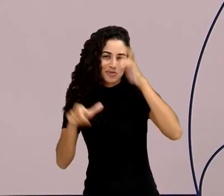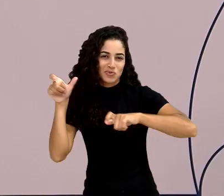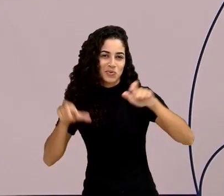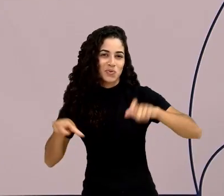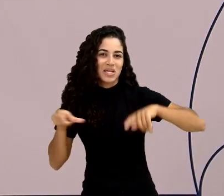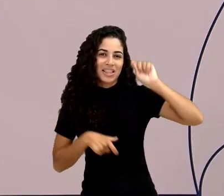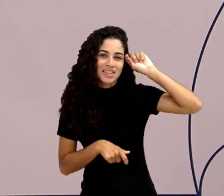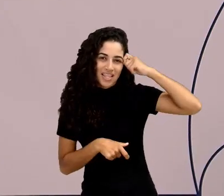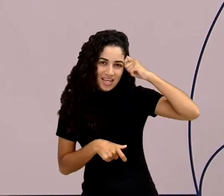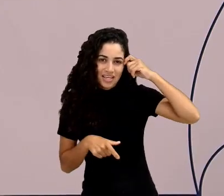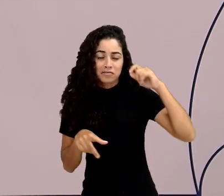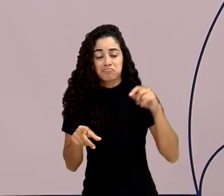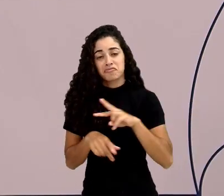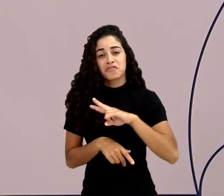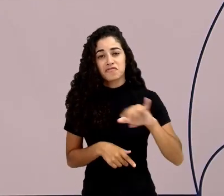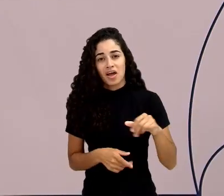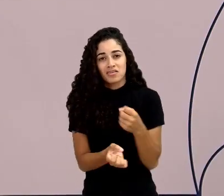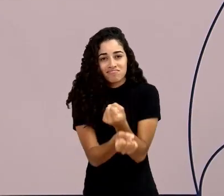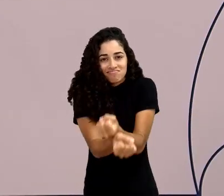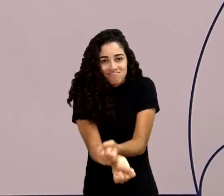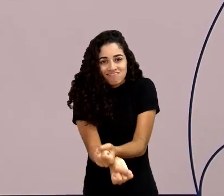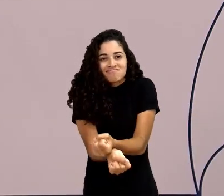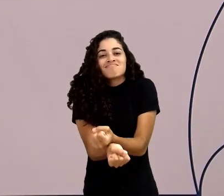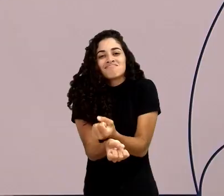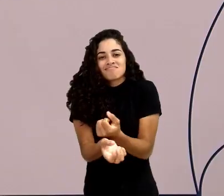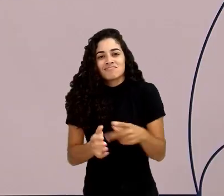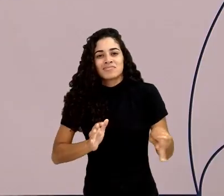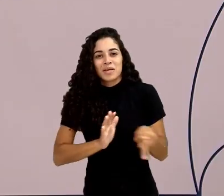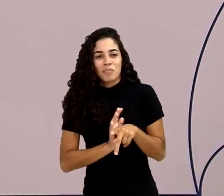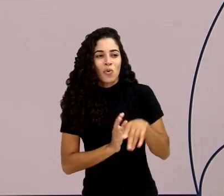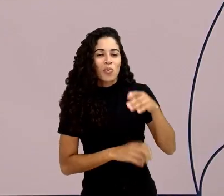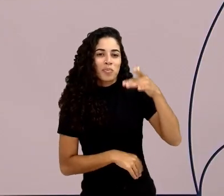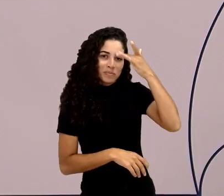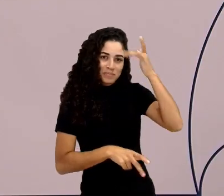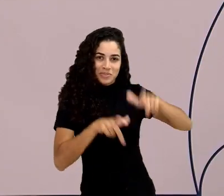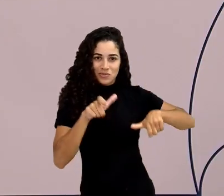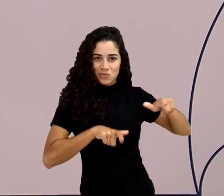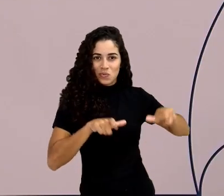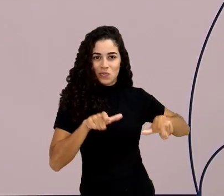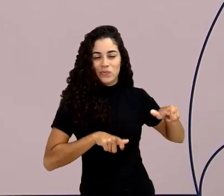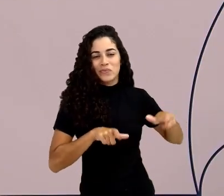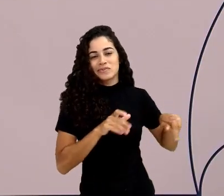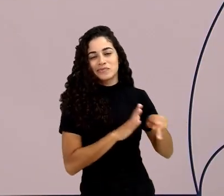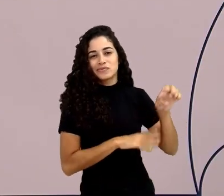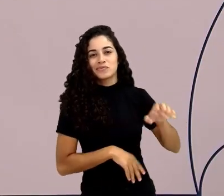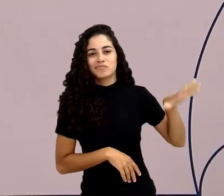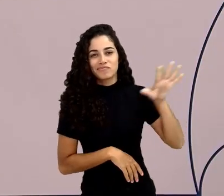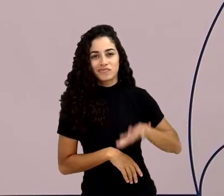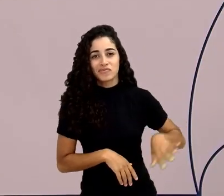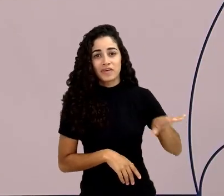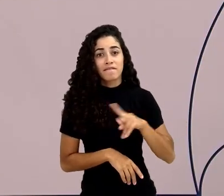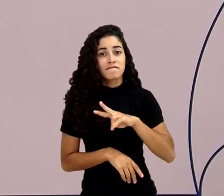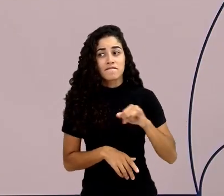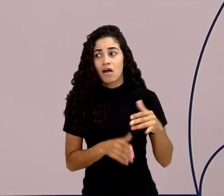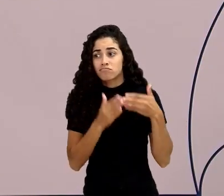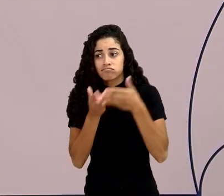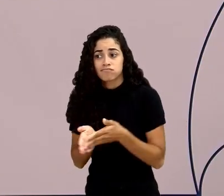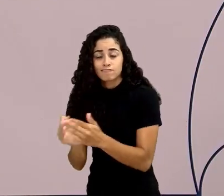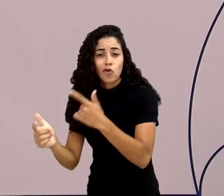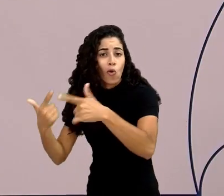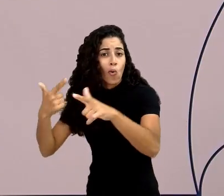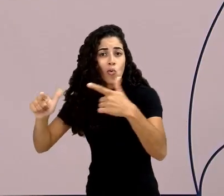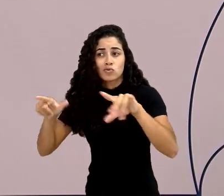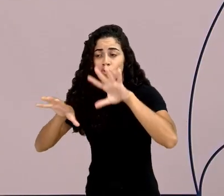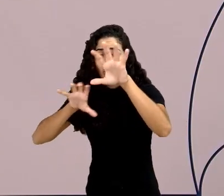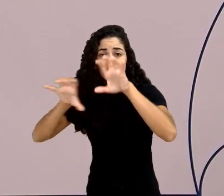né, que serão aprisionados pelos europeus, escravizados e enviados para outros continentes